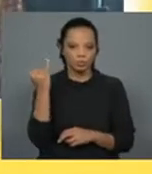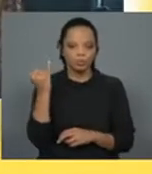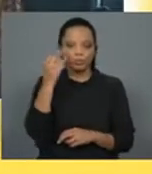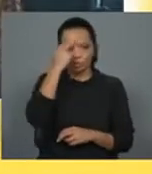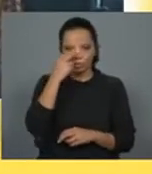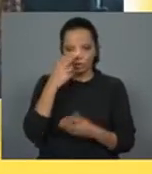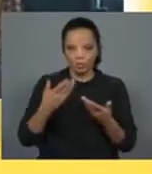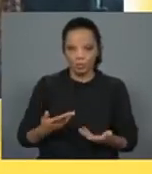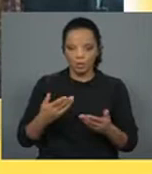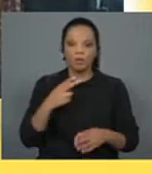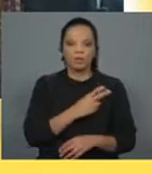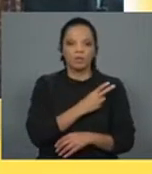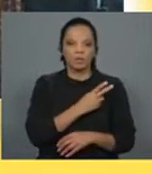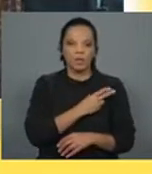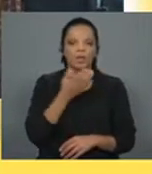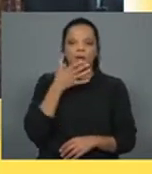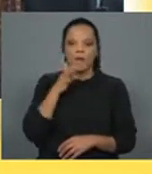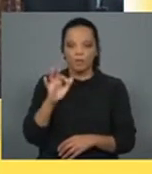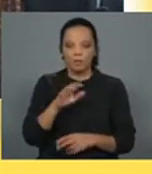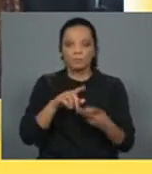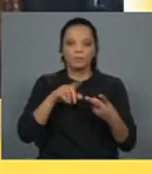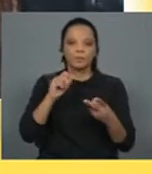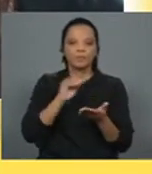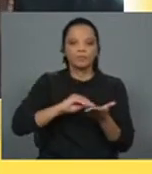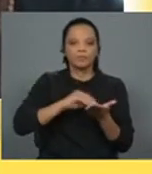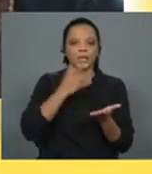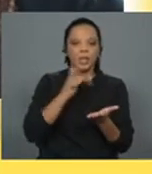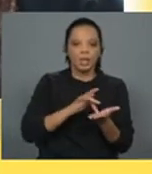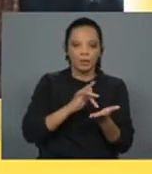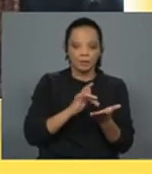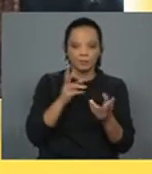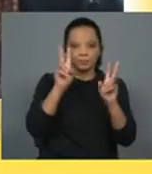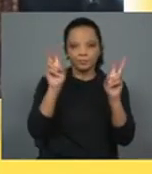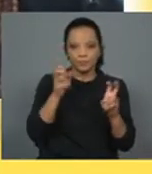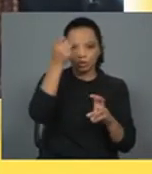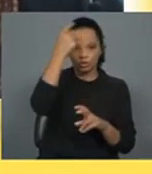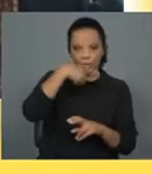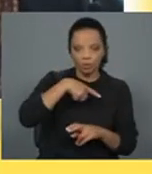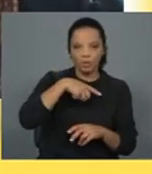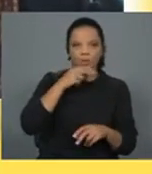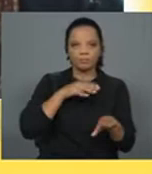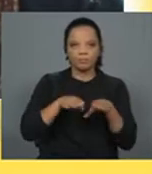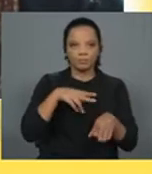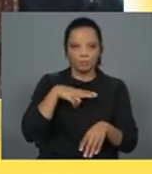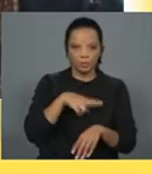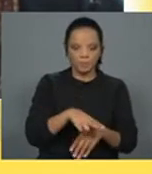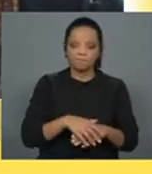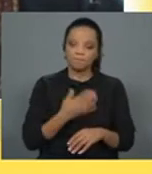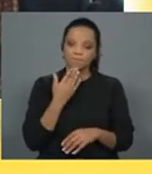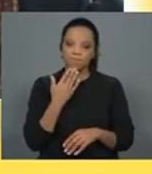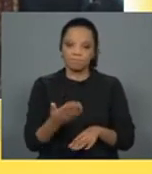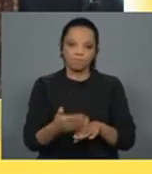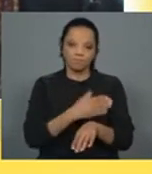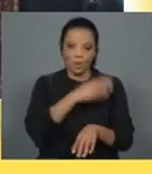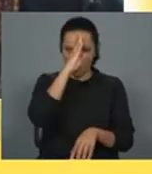História Contemporânea da Universidade de Évora e também autor do livro História da Sismologia Portugal. Obrigado, antes de